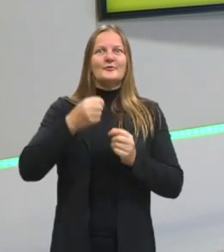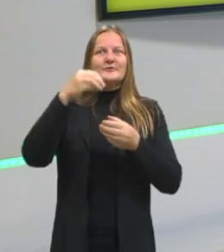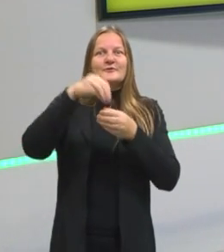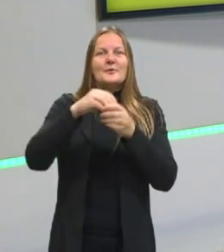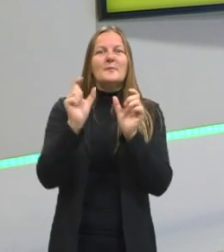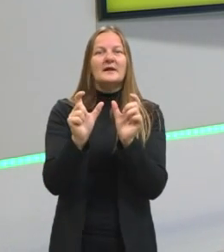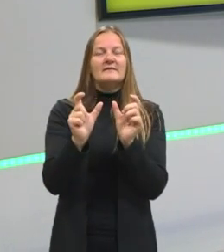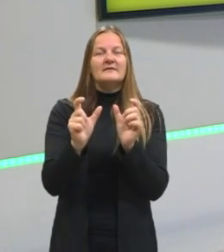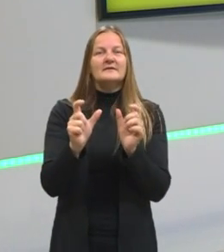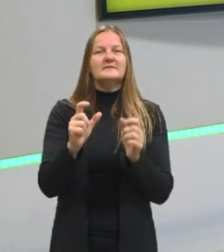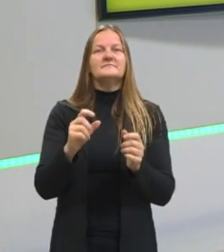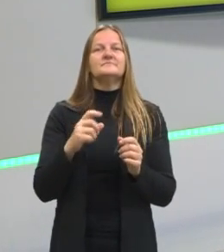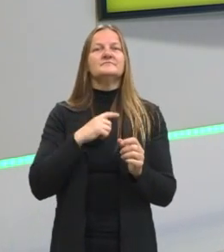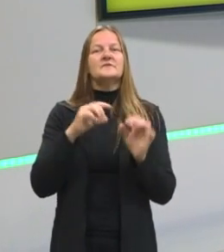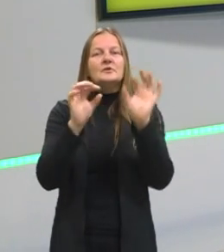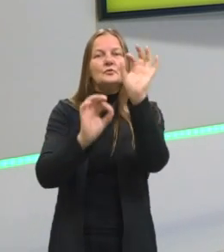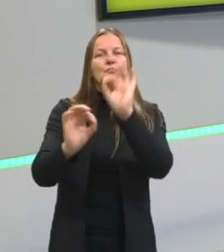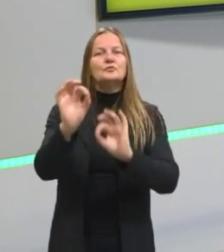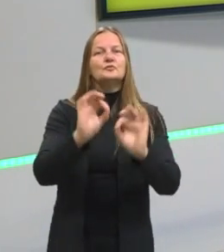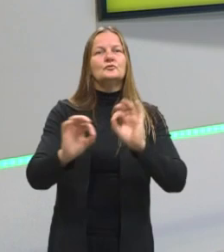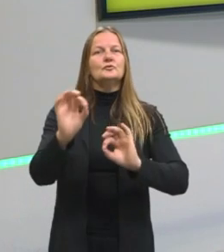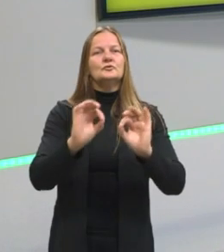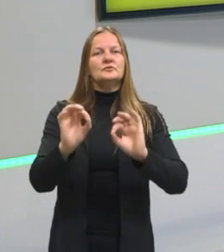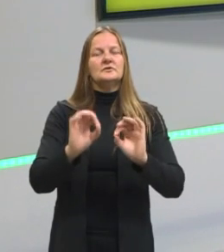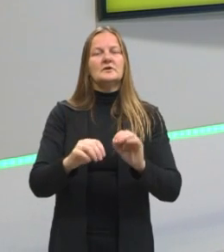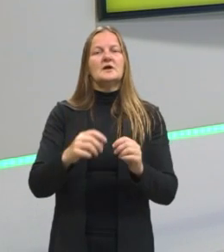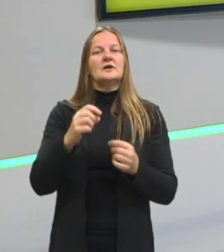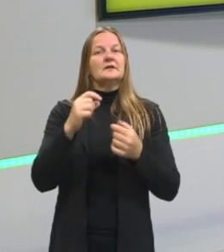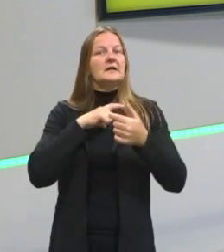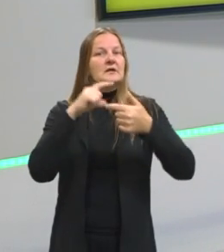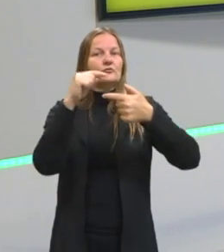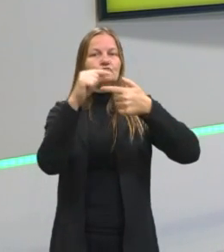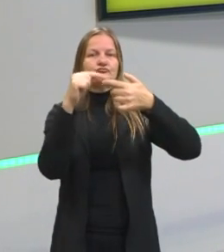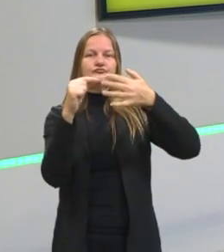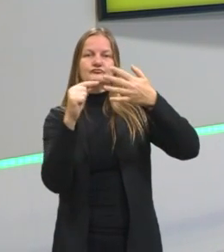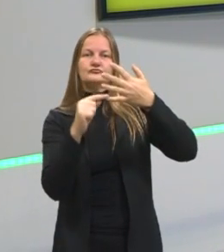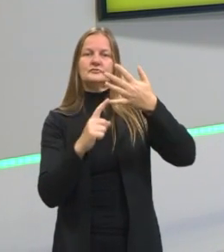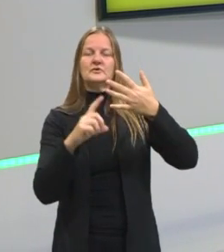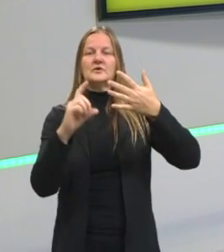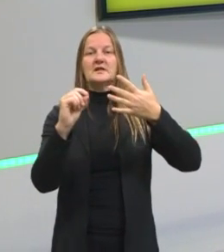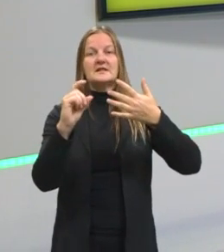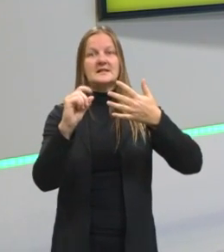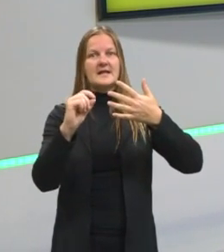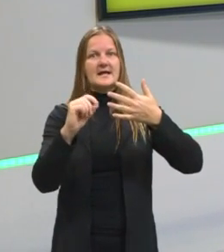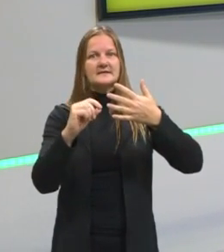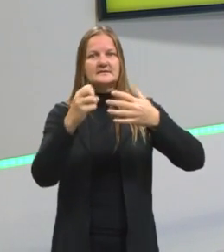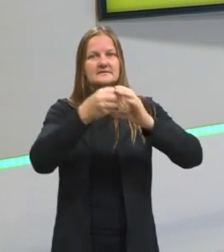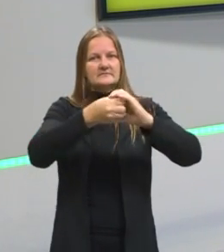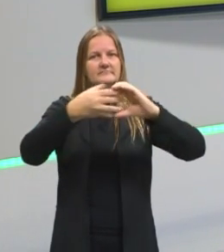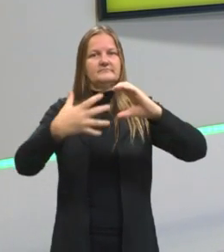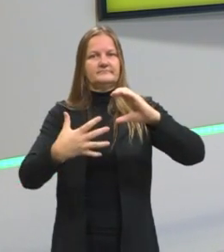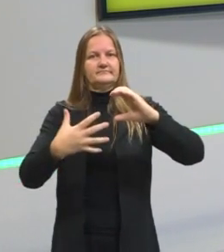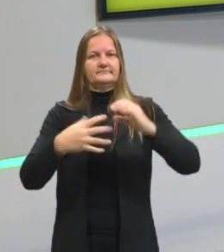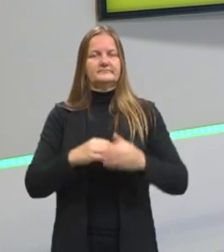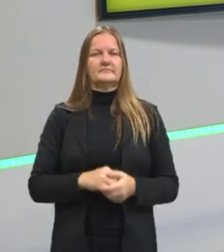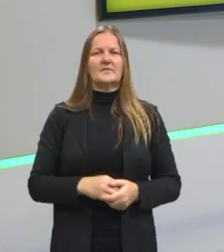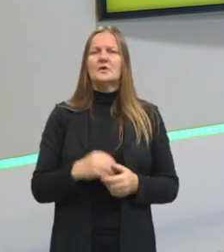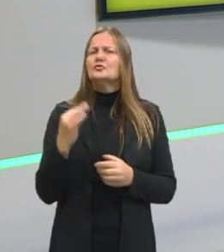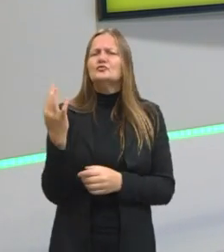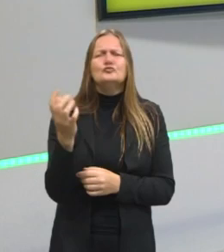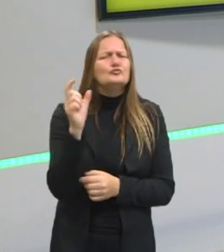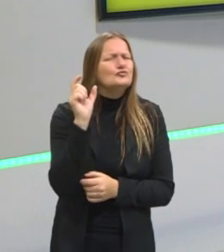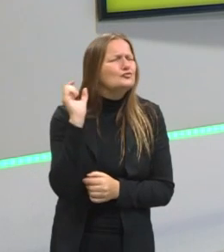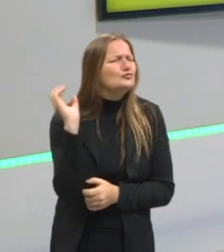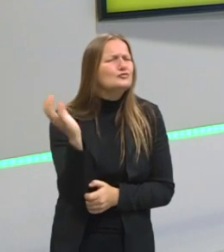estão lá dentro se organizam em uma dessas dez classes gramaticais. Todas.